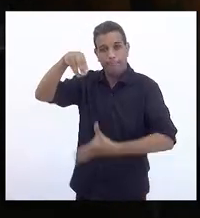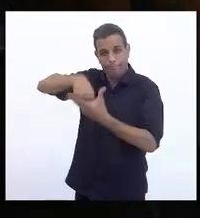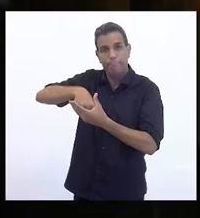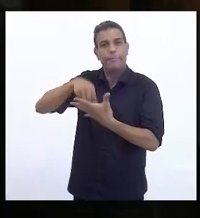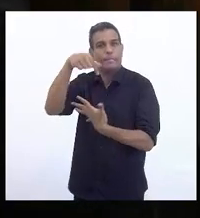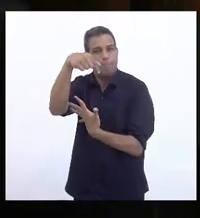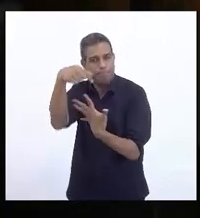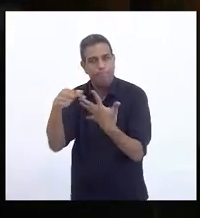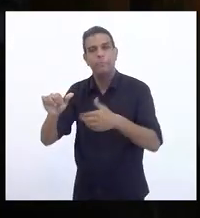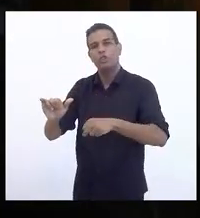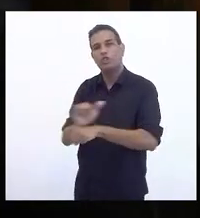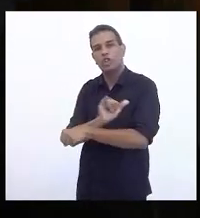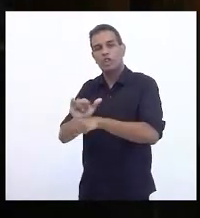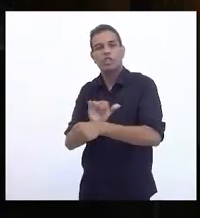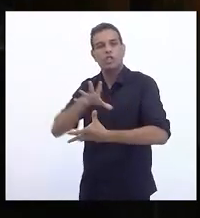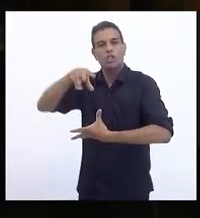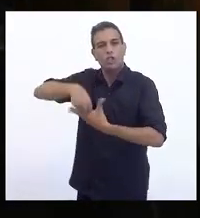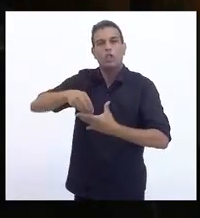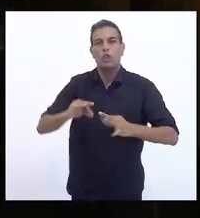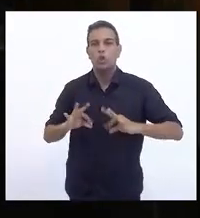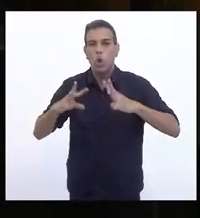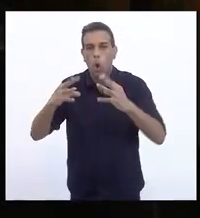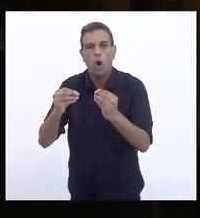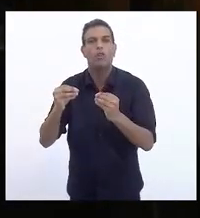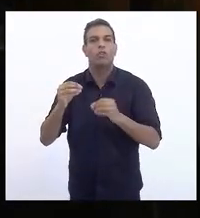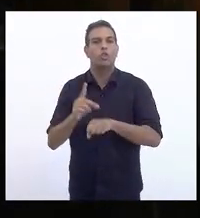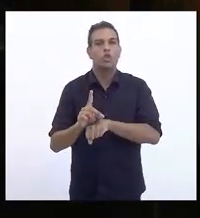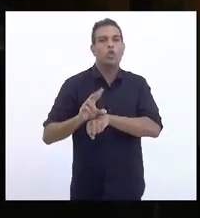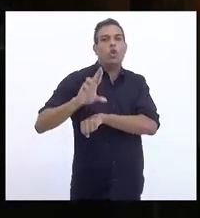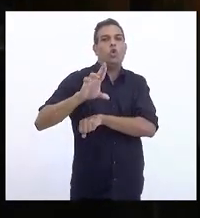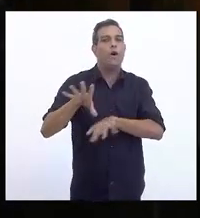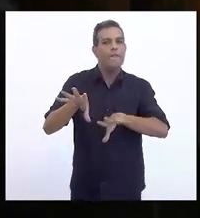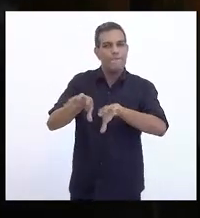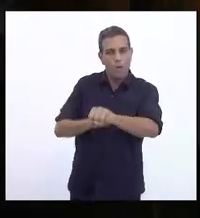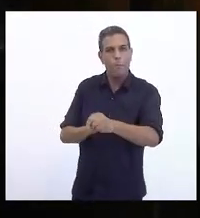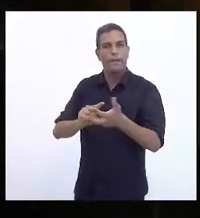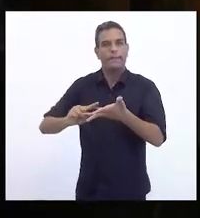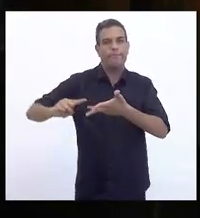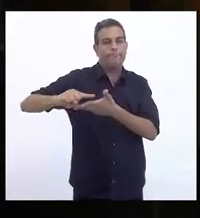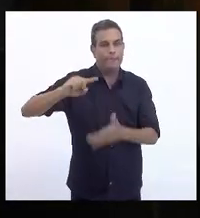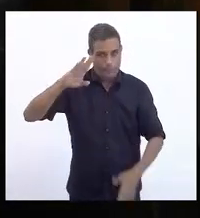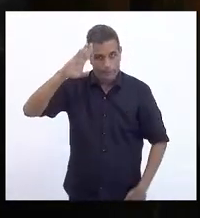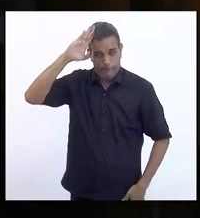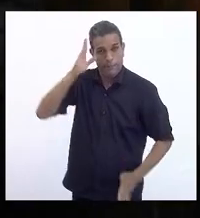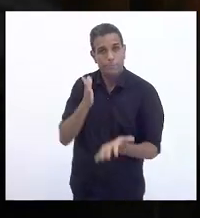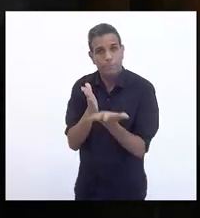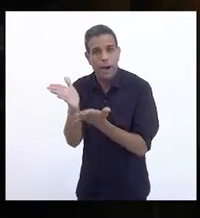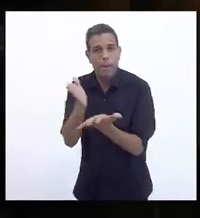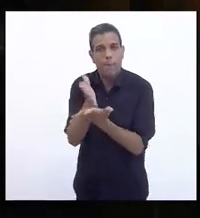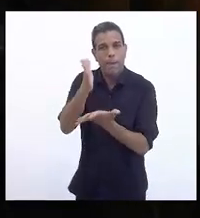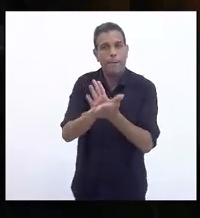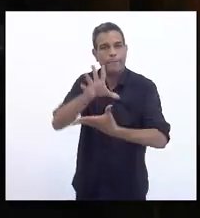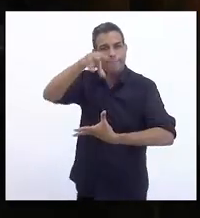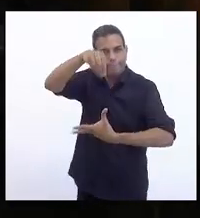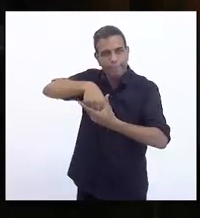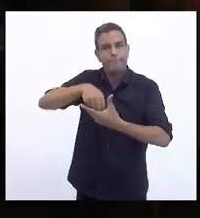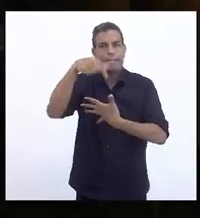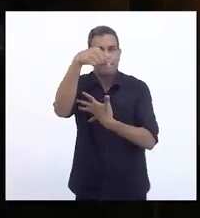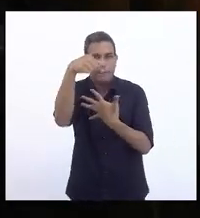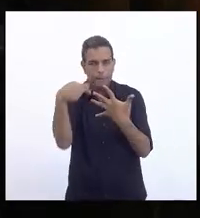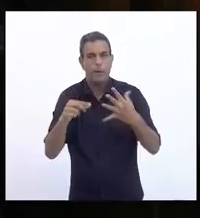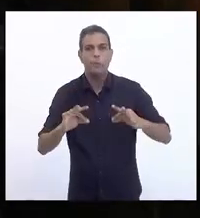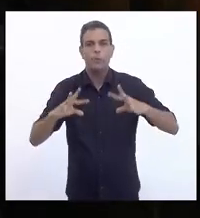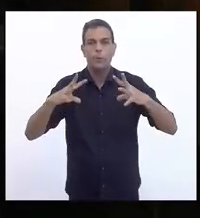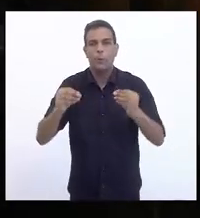altamente qualificado, todos com doutorado, todos com expertise acadêmica nas suas áreas de conhecimento, com produção acadêmica